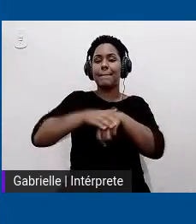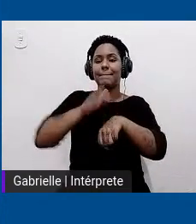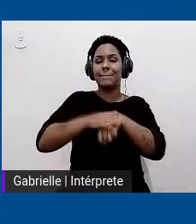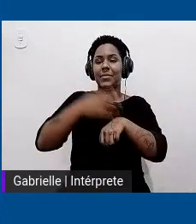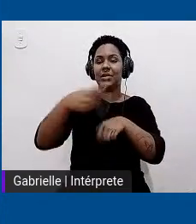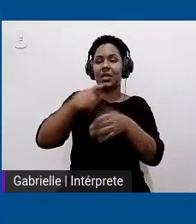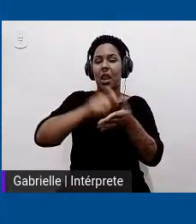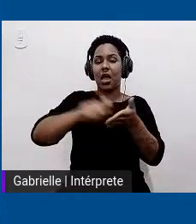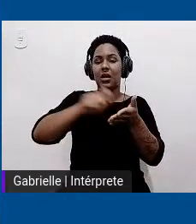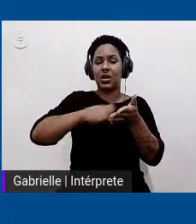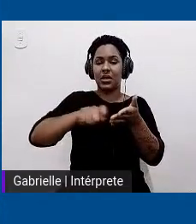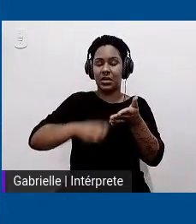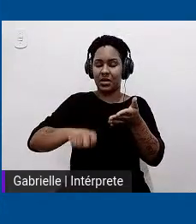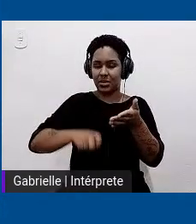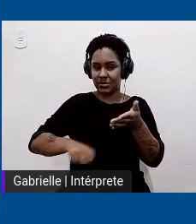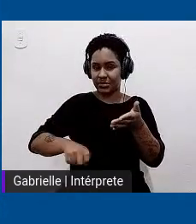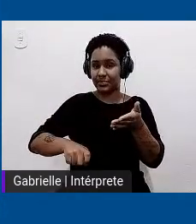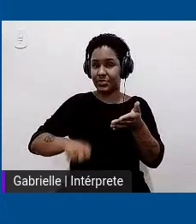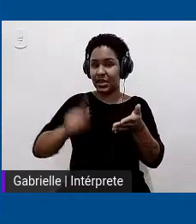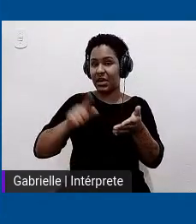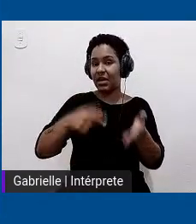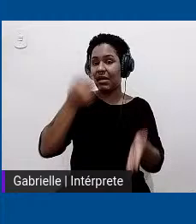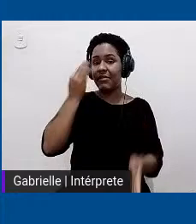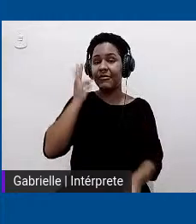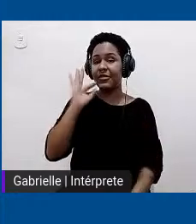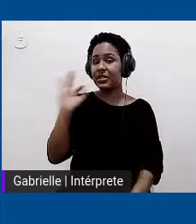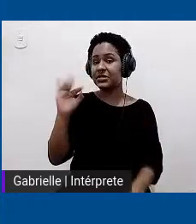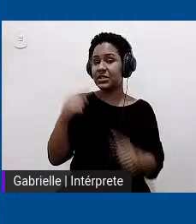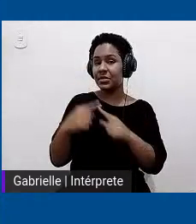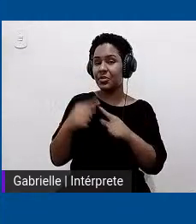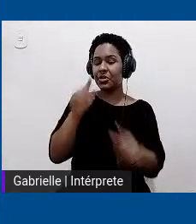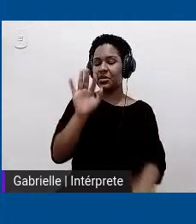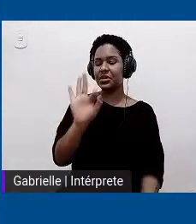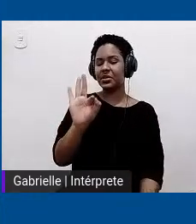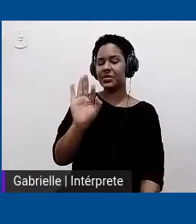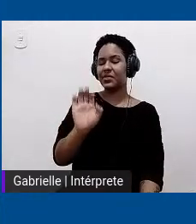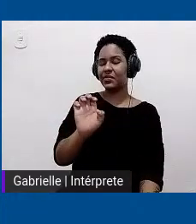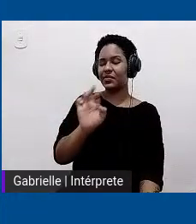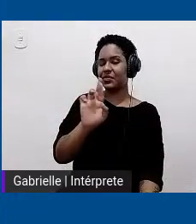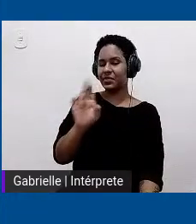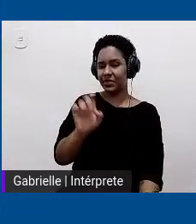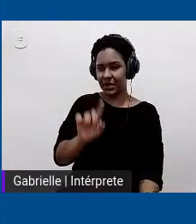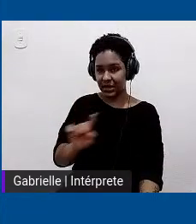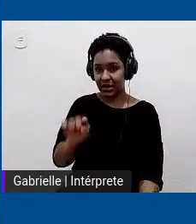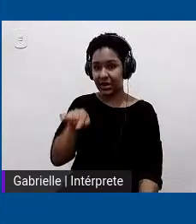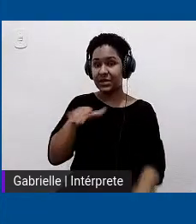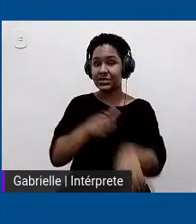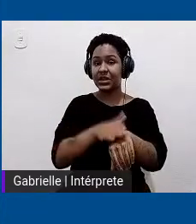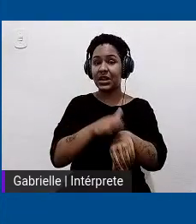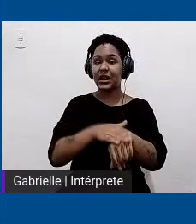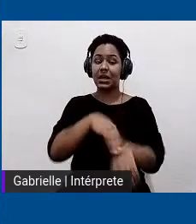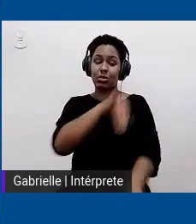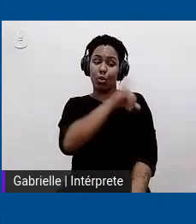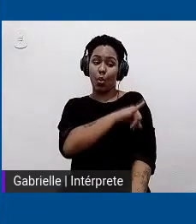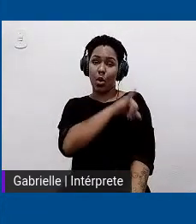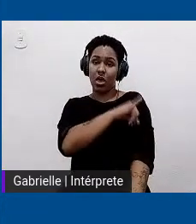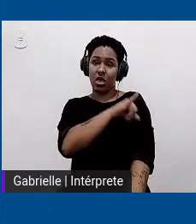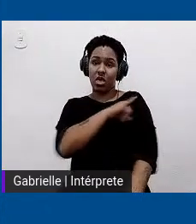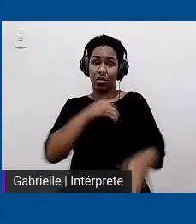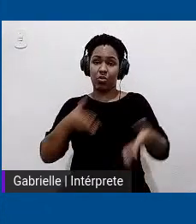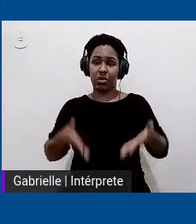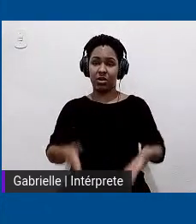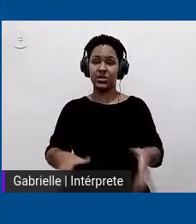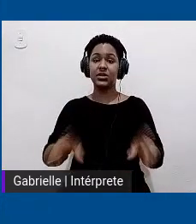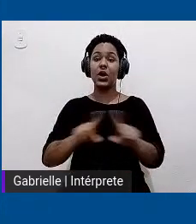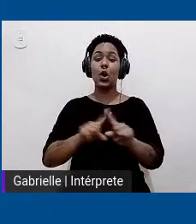Helena falou, em francês, porque o Ferrez ele era carioca, mas ele era filho de franceses